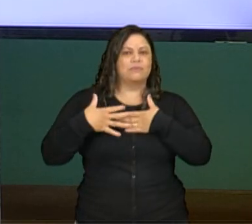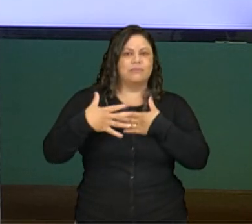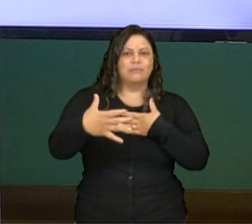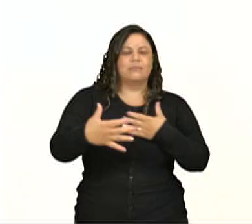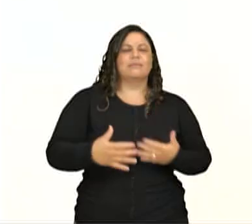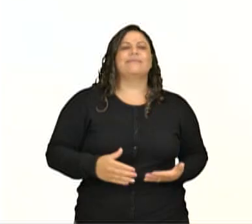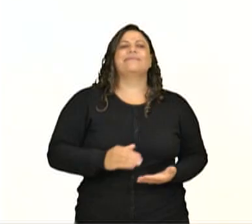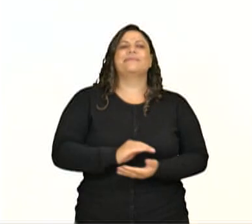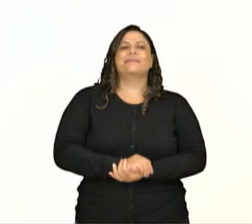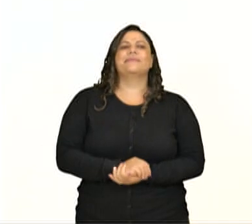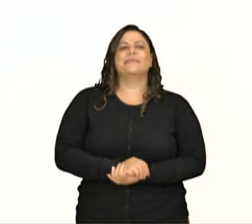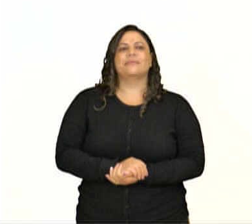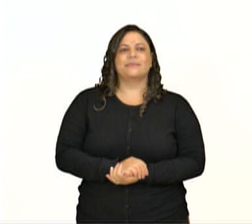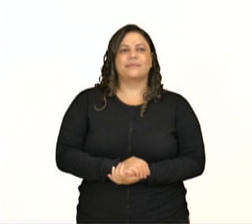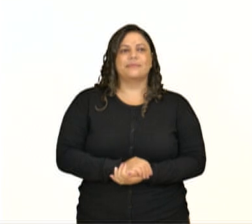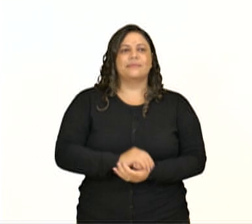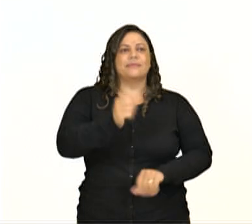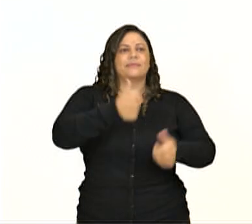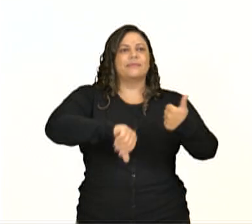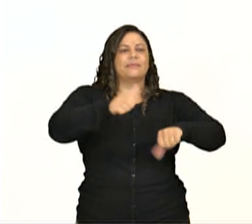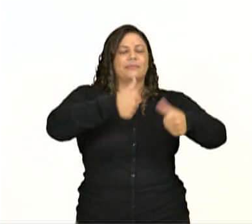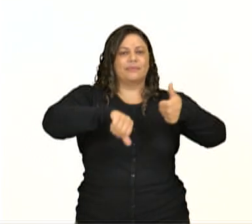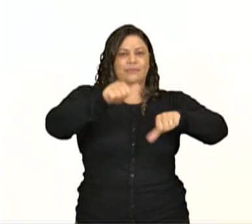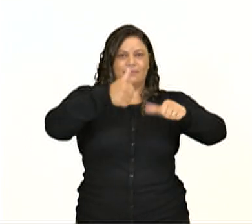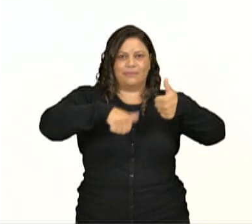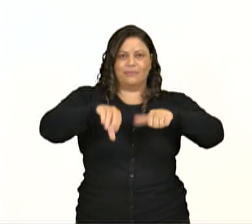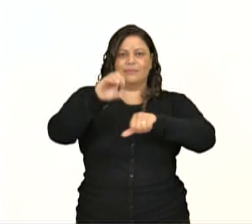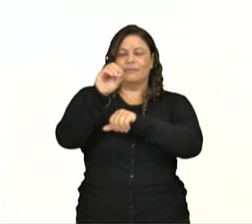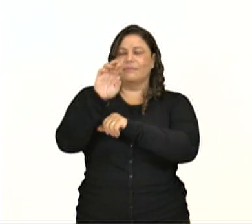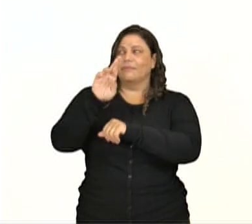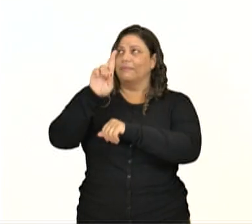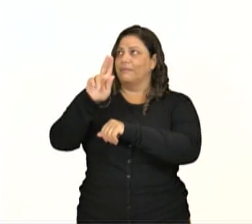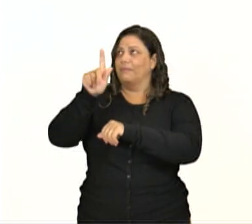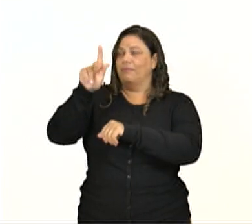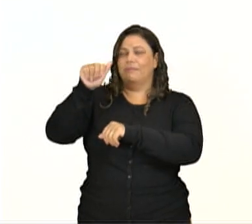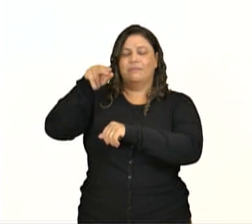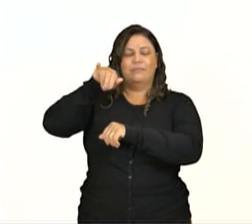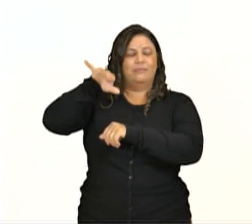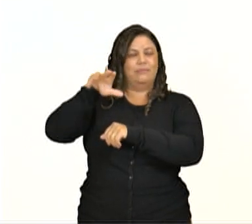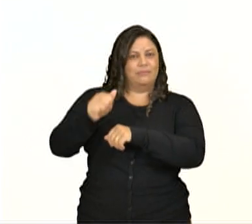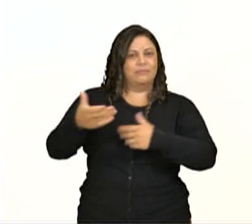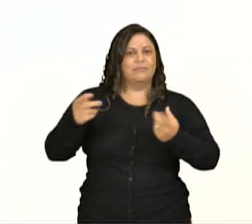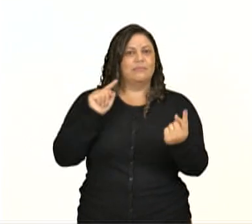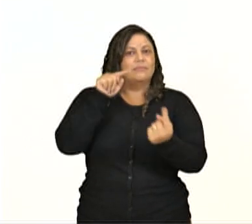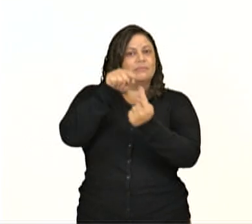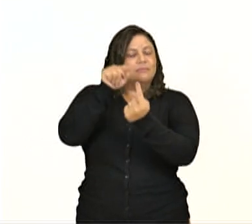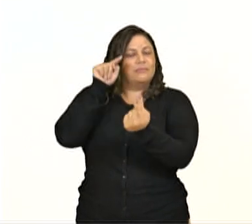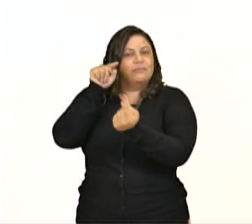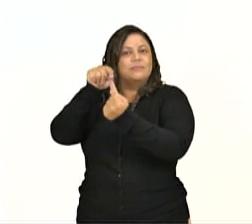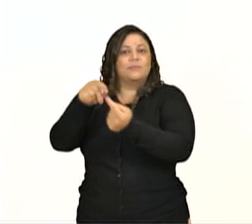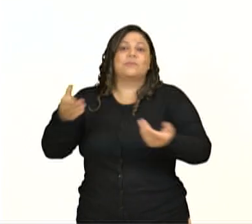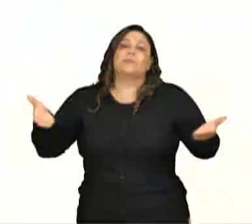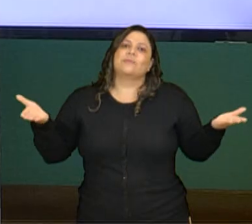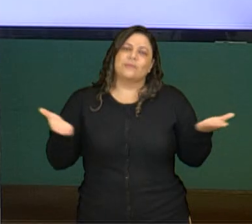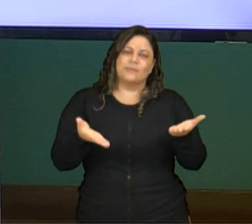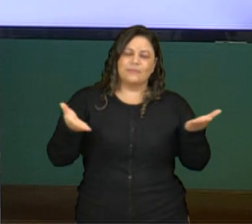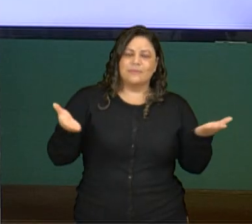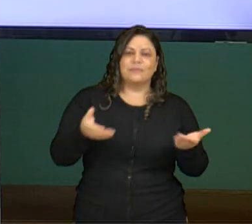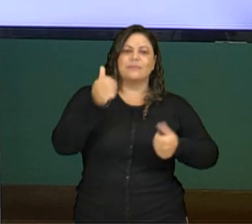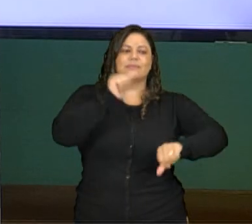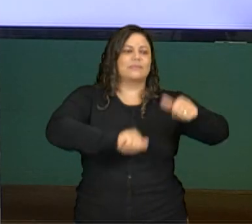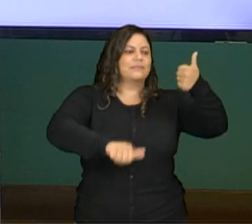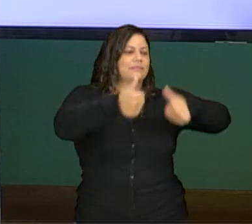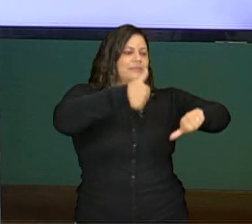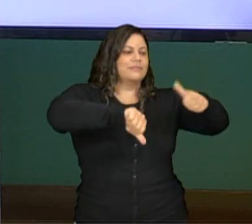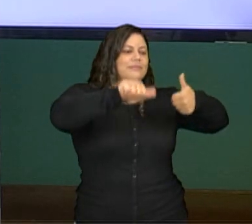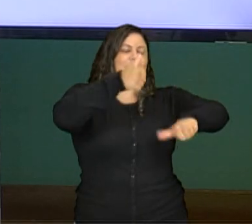aula. A química orgânica, ela tem como definição atual a química que estuda